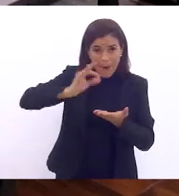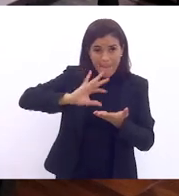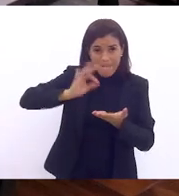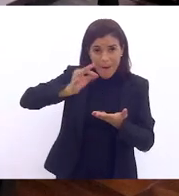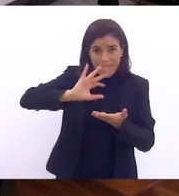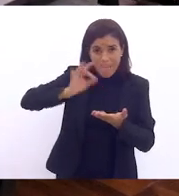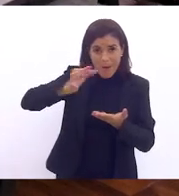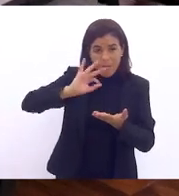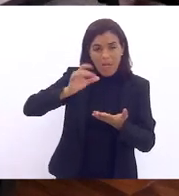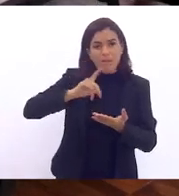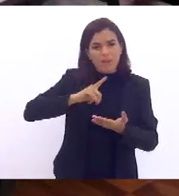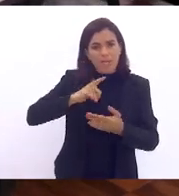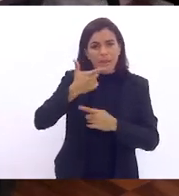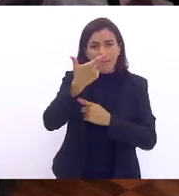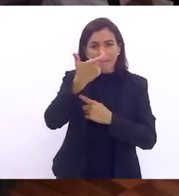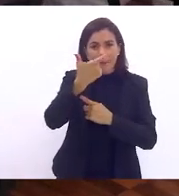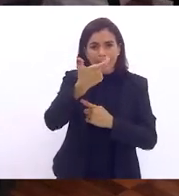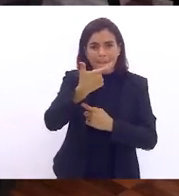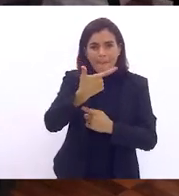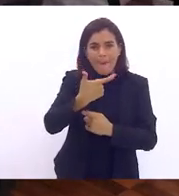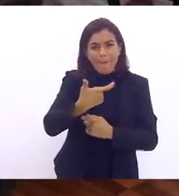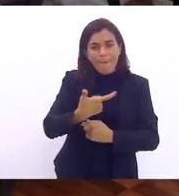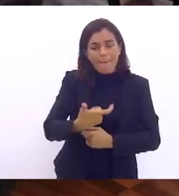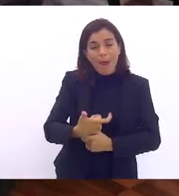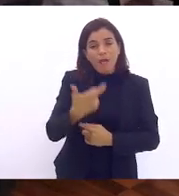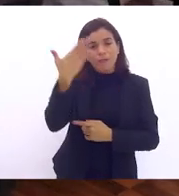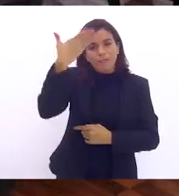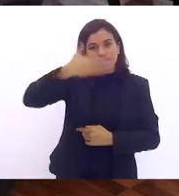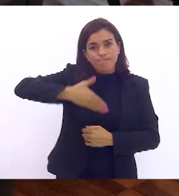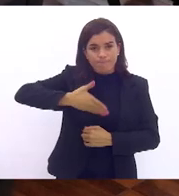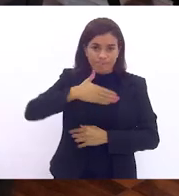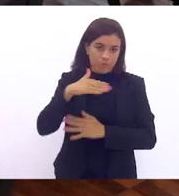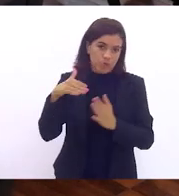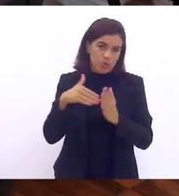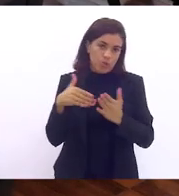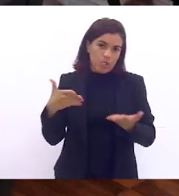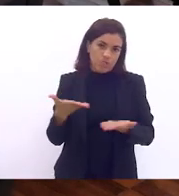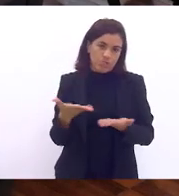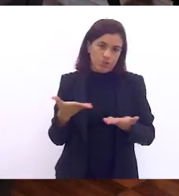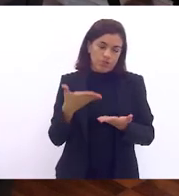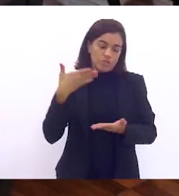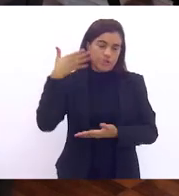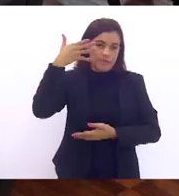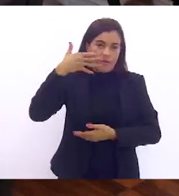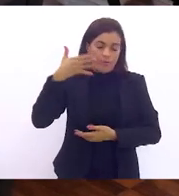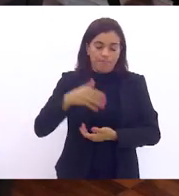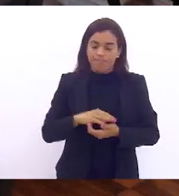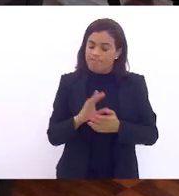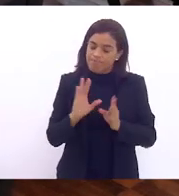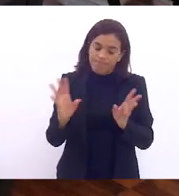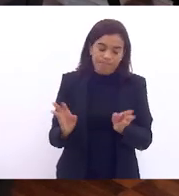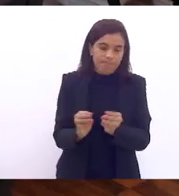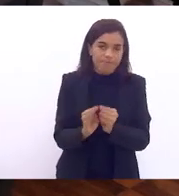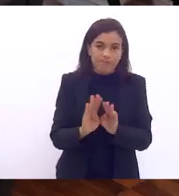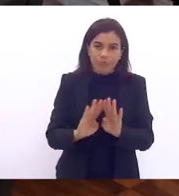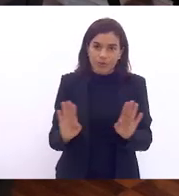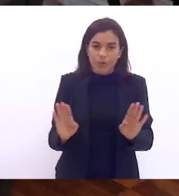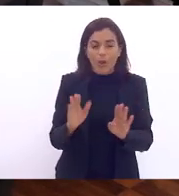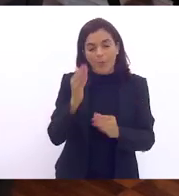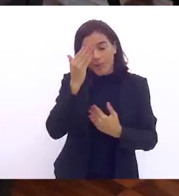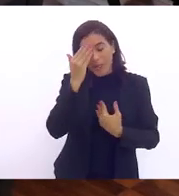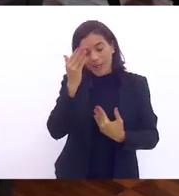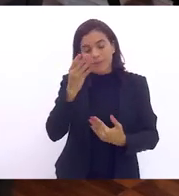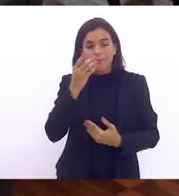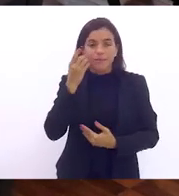possuem prints que confirmam tudo aquilo que a gente falou aqui na audiência de hoje era só isso que eu queria lhe dizer Deputado e